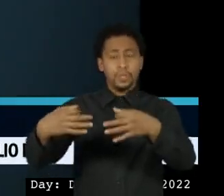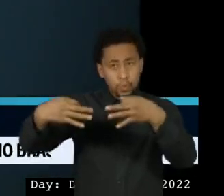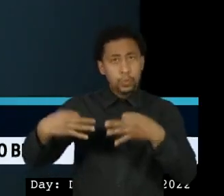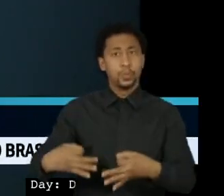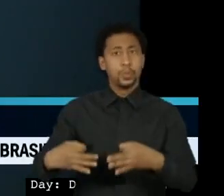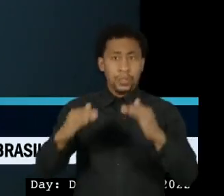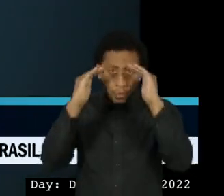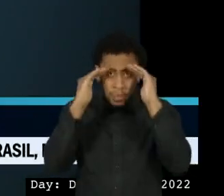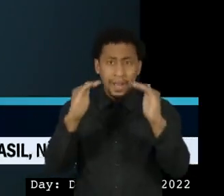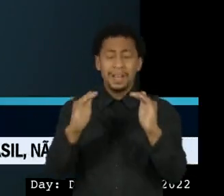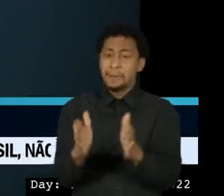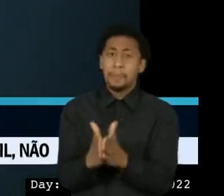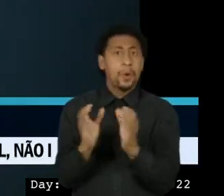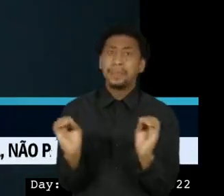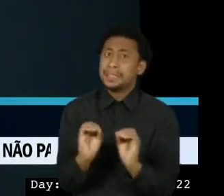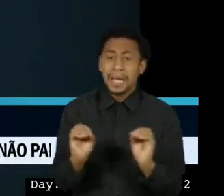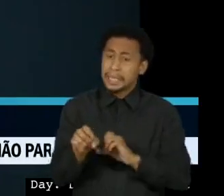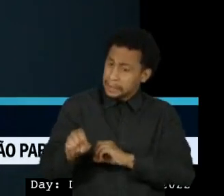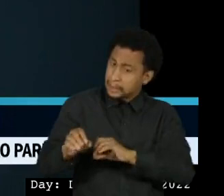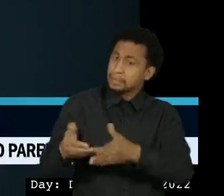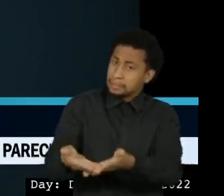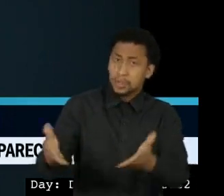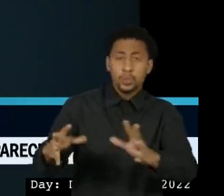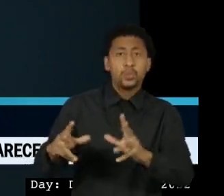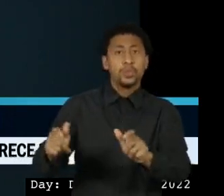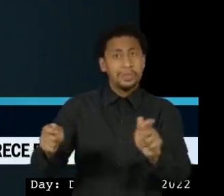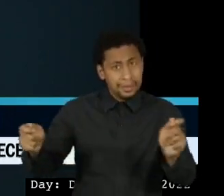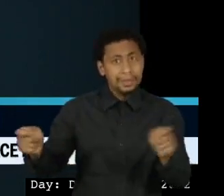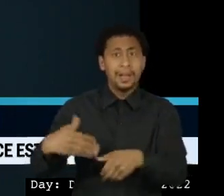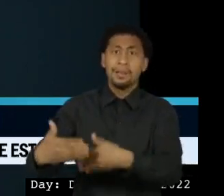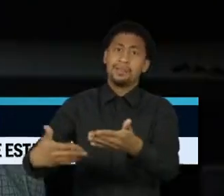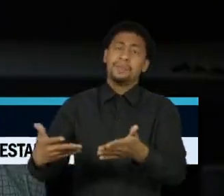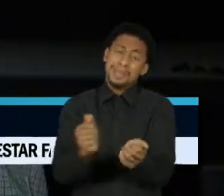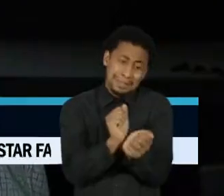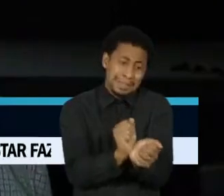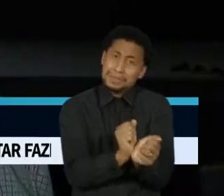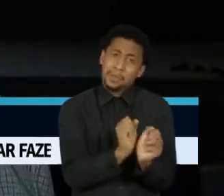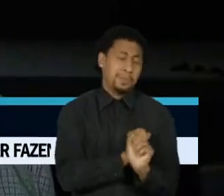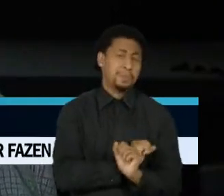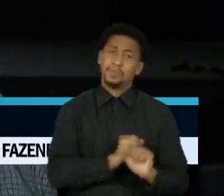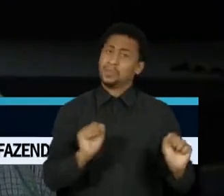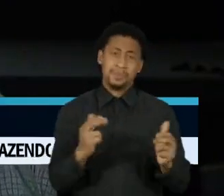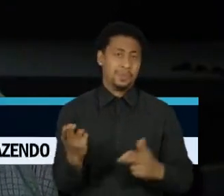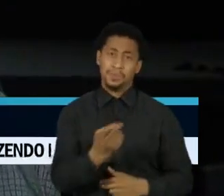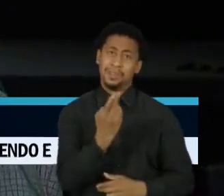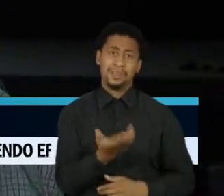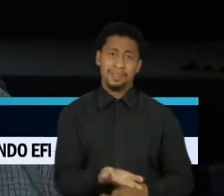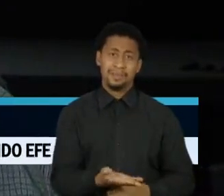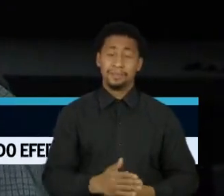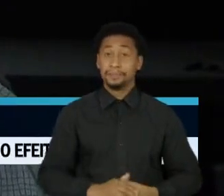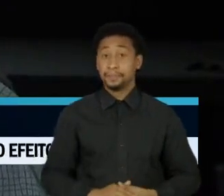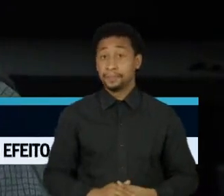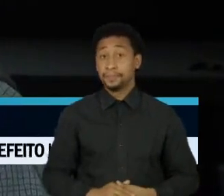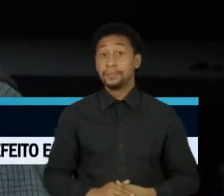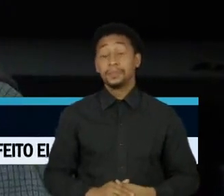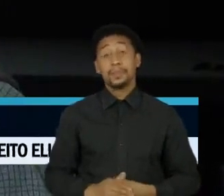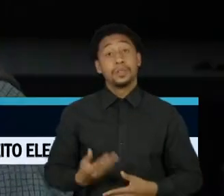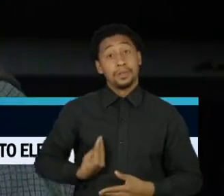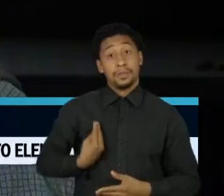sem miseráveis e analfabeto possível com escravidão passo presente está